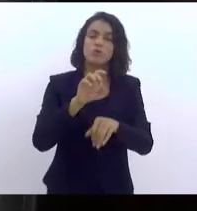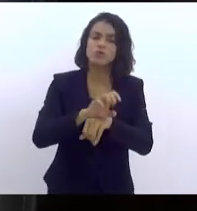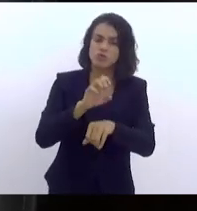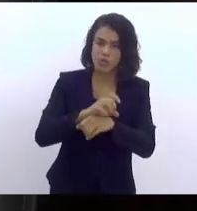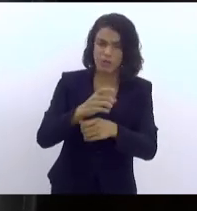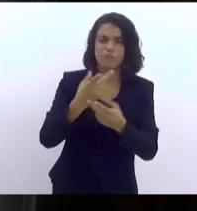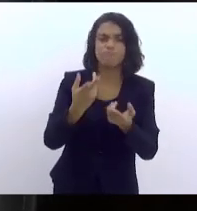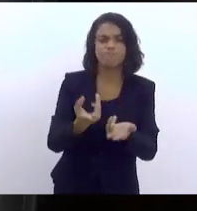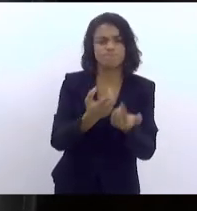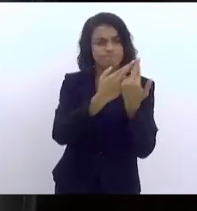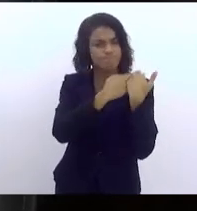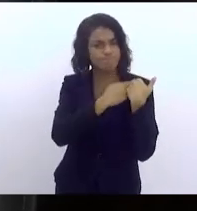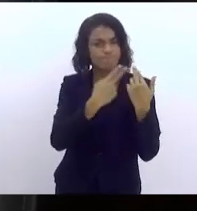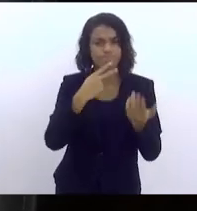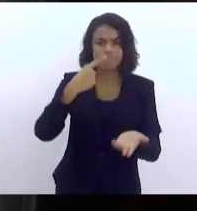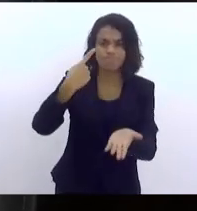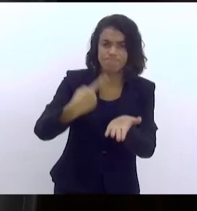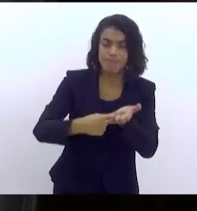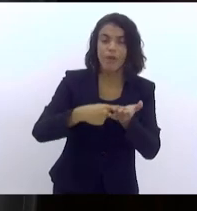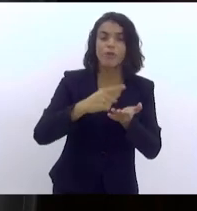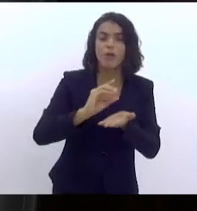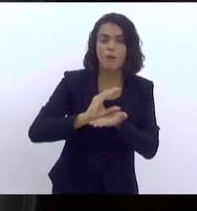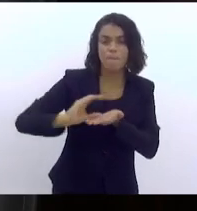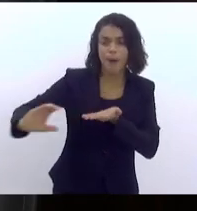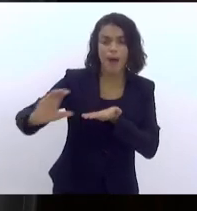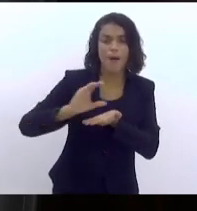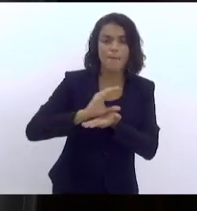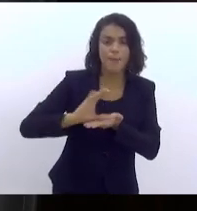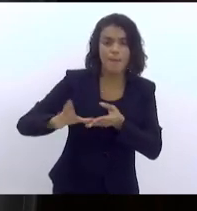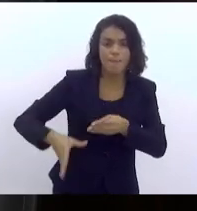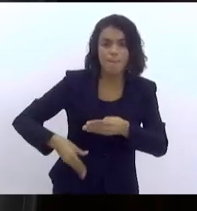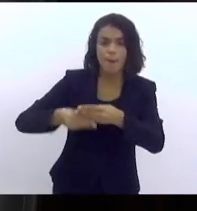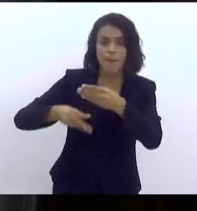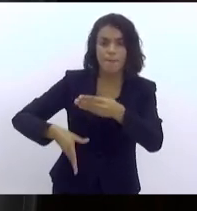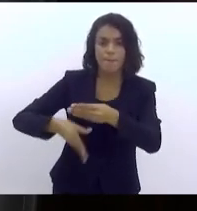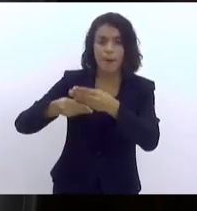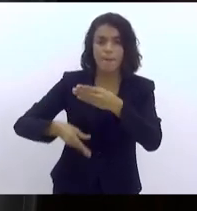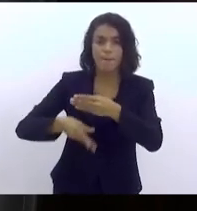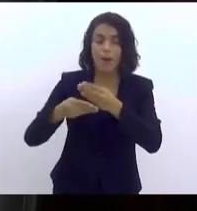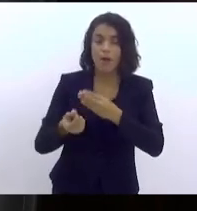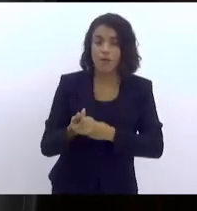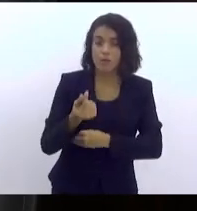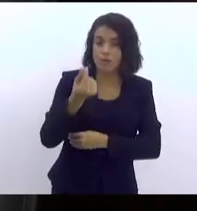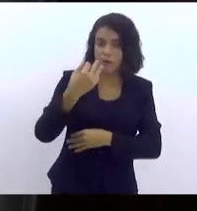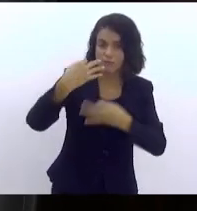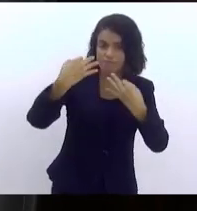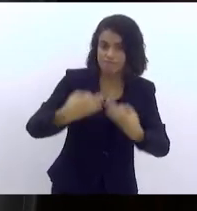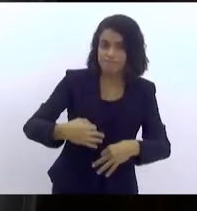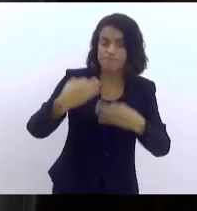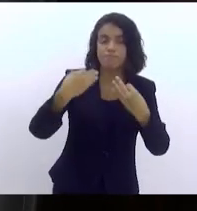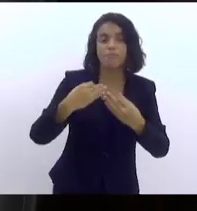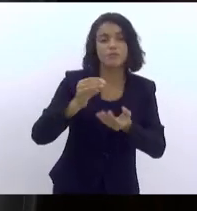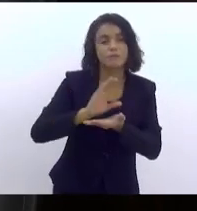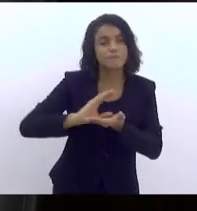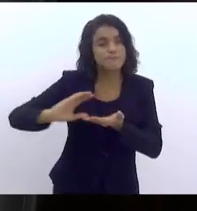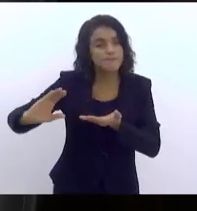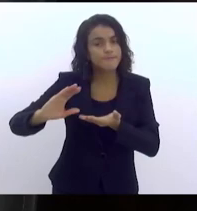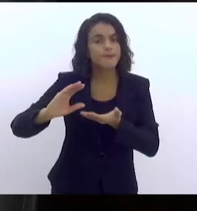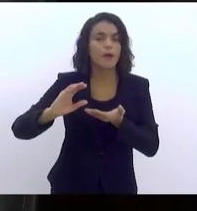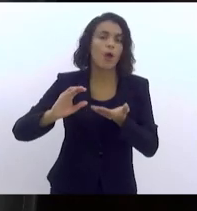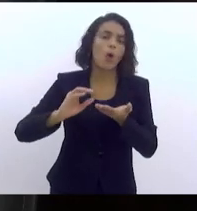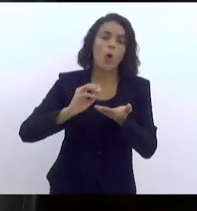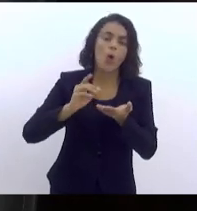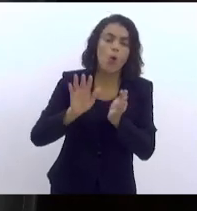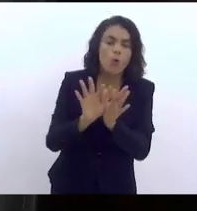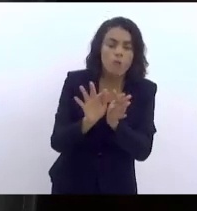assume um compromisso de recompor os repasses complementando os valores necessários para que seja investido o mínimo